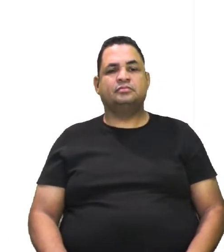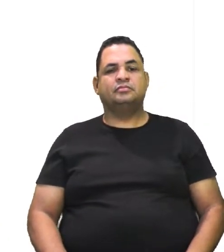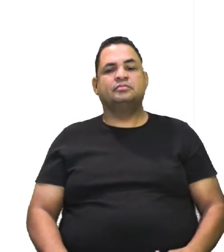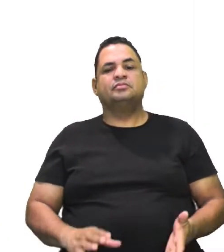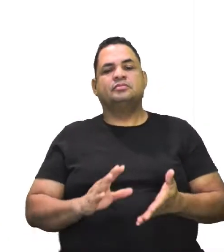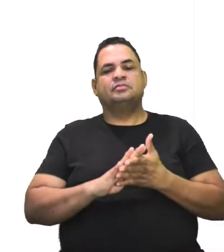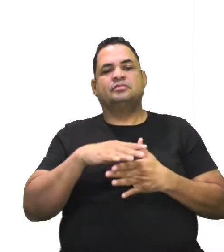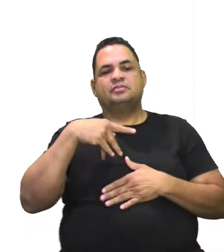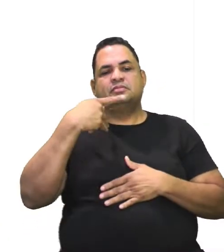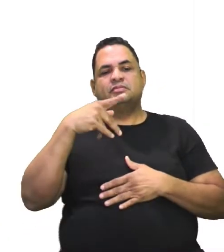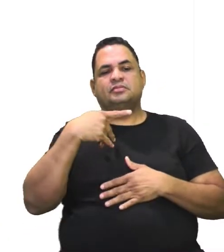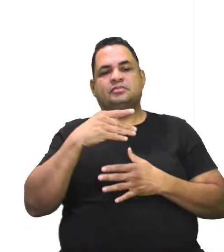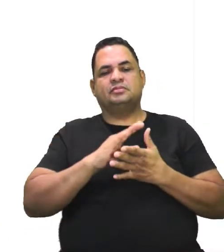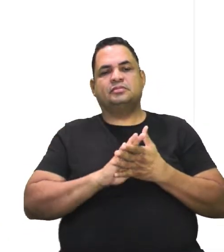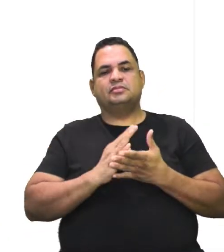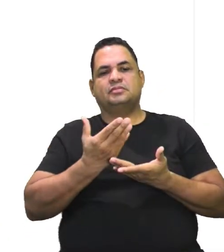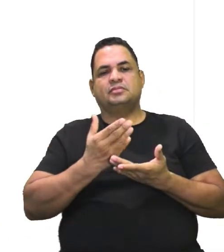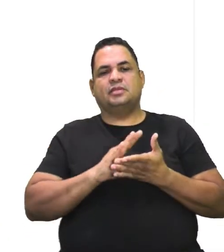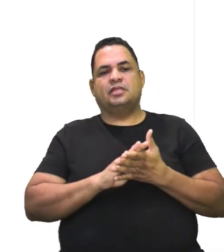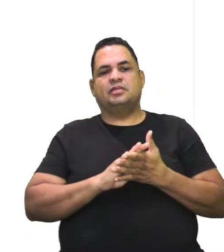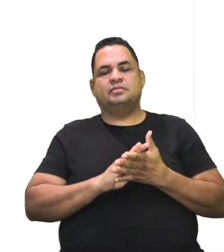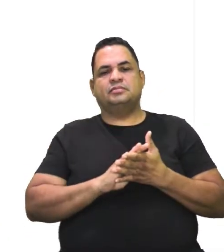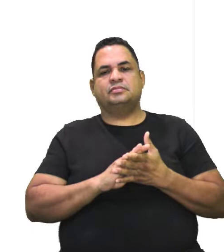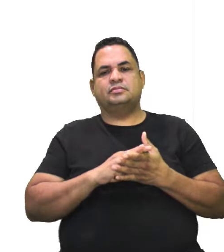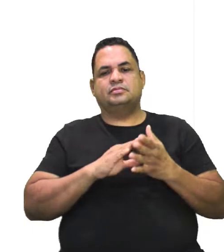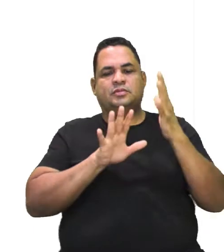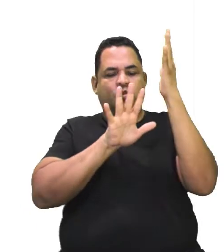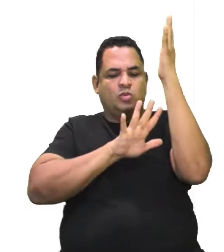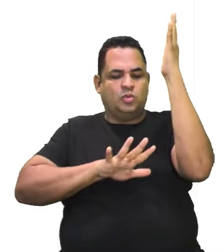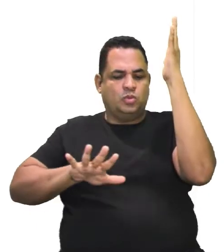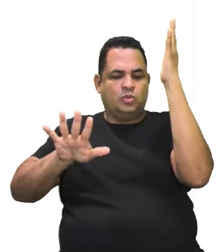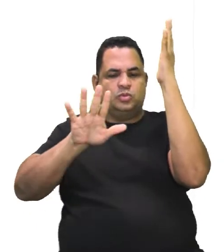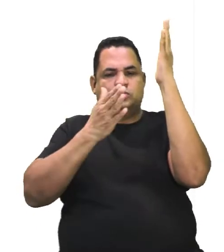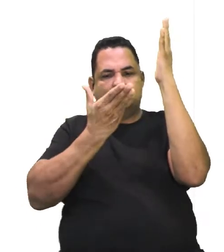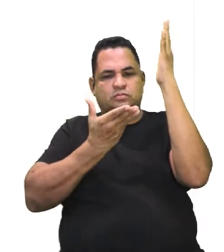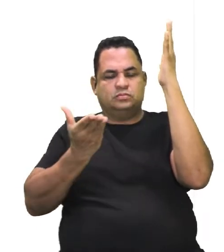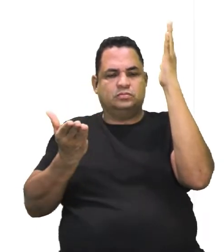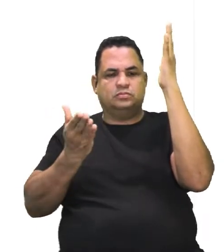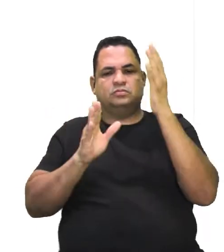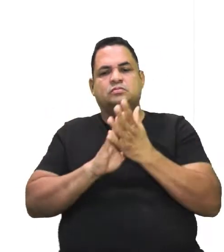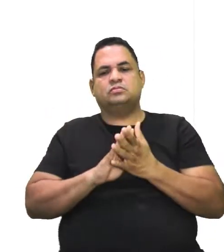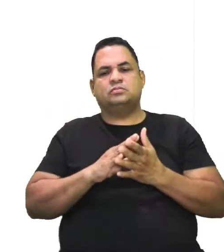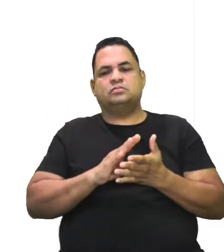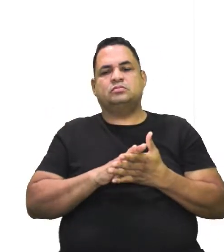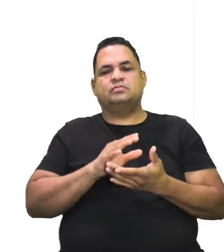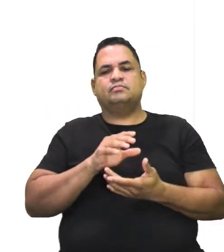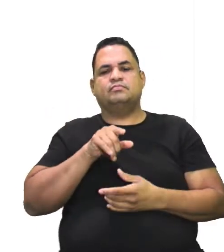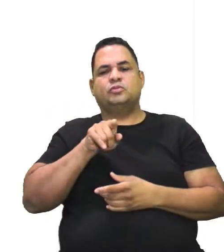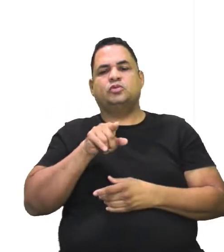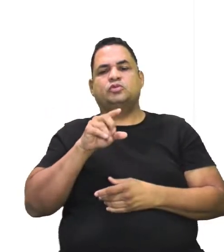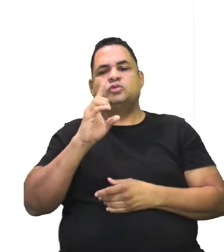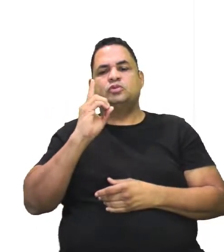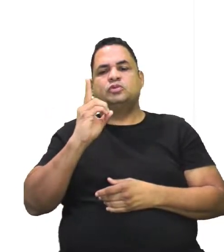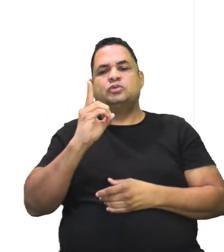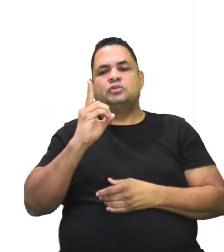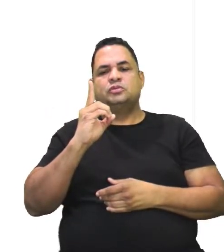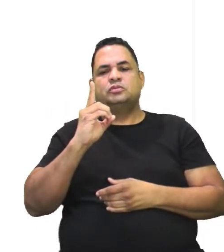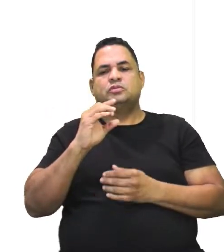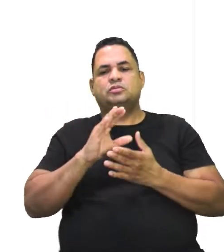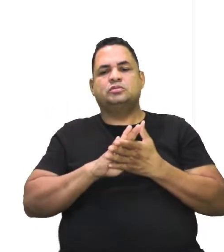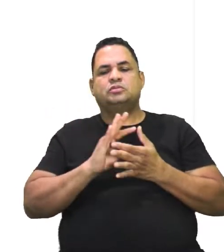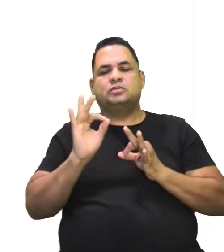ainda falando de coordenadas, vamos ver. No plano cartesiano abaixo, o ponto D tem